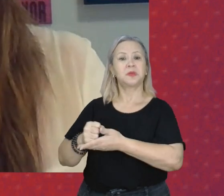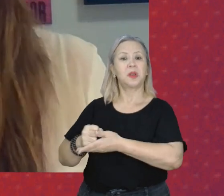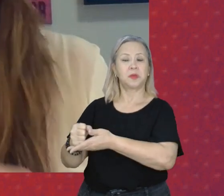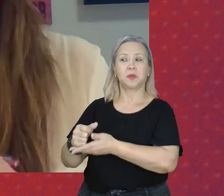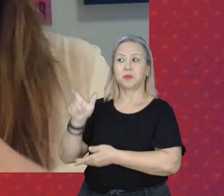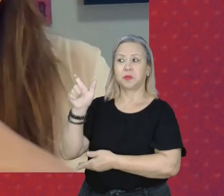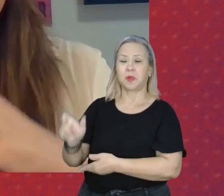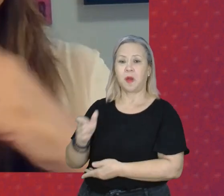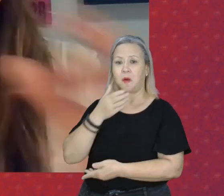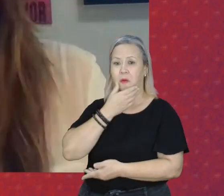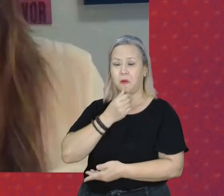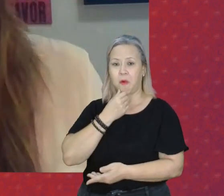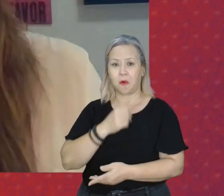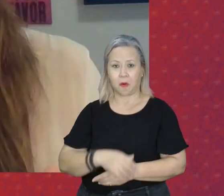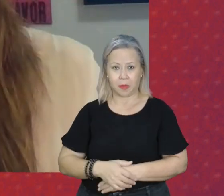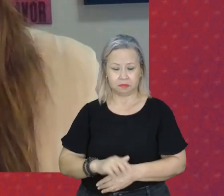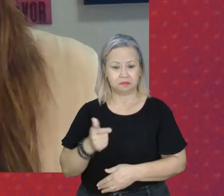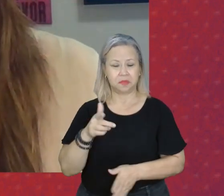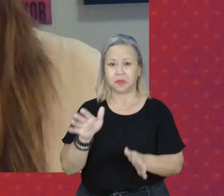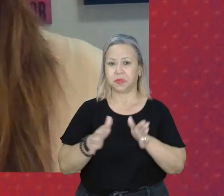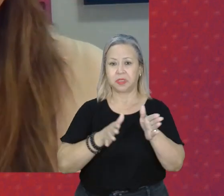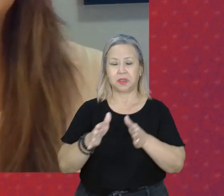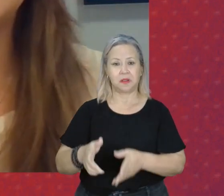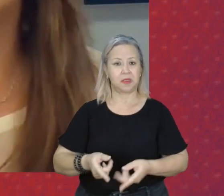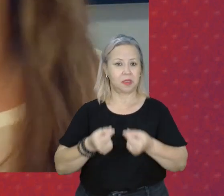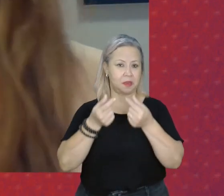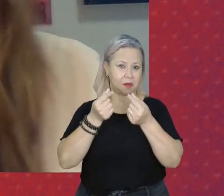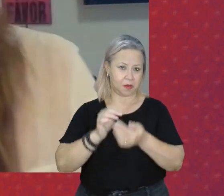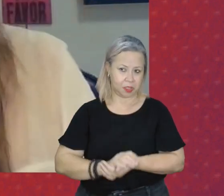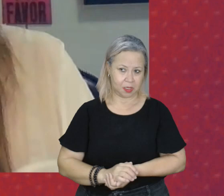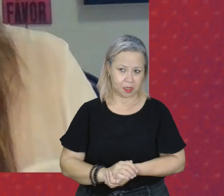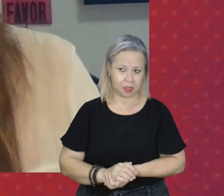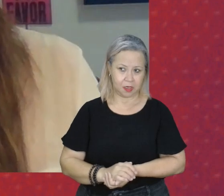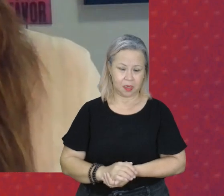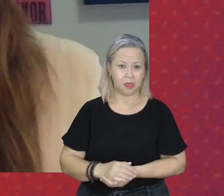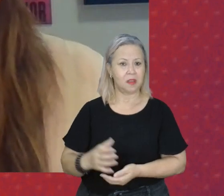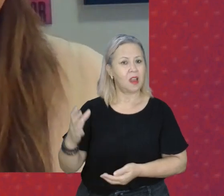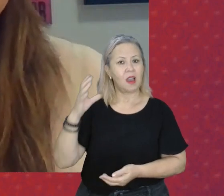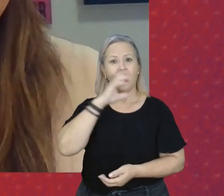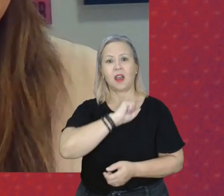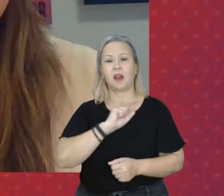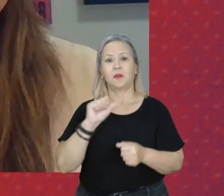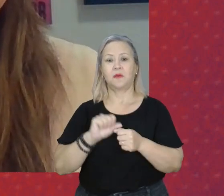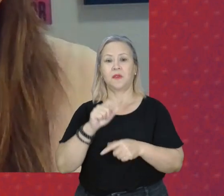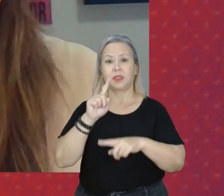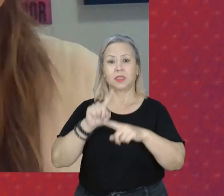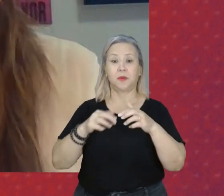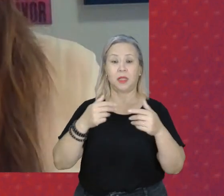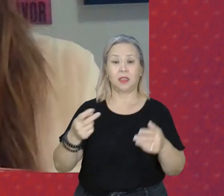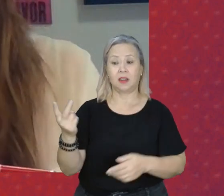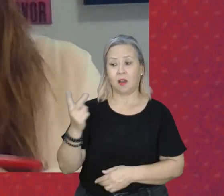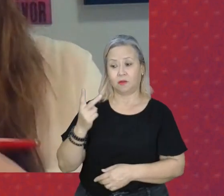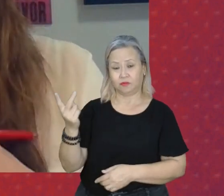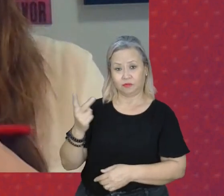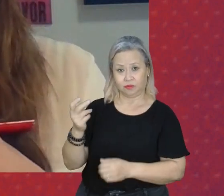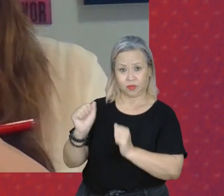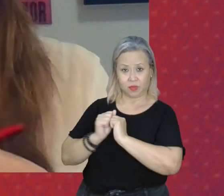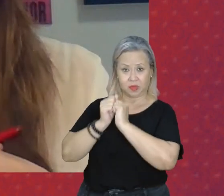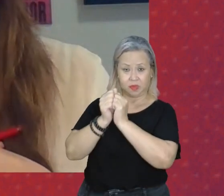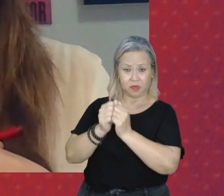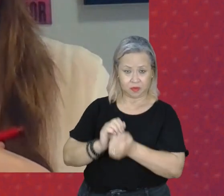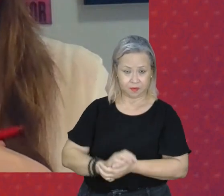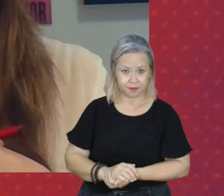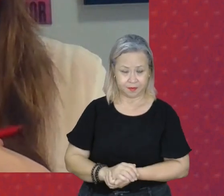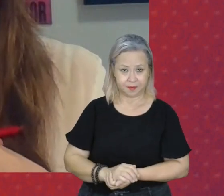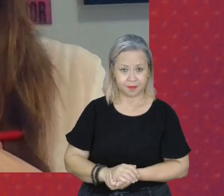homem. Elas nem tinham acesso ao dinheiro, já ia imediatamente para fazer material de dobrada. Então, isso aconteceu muito, e